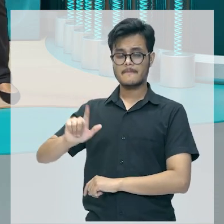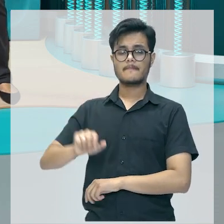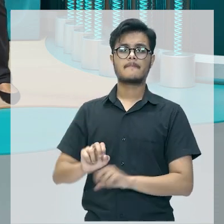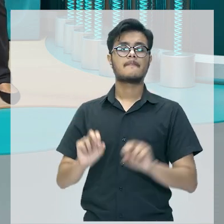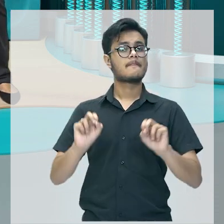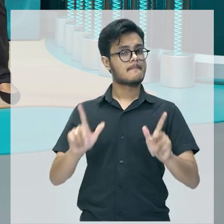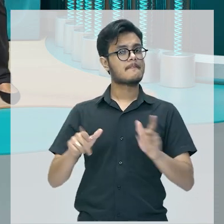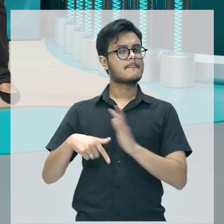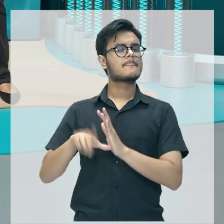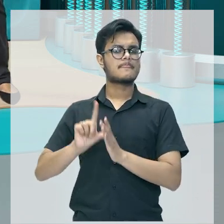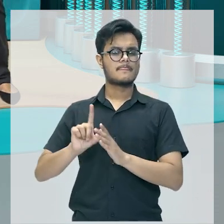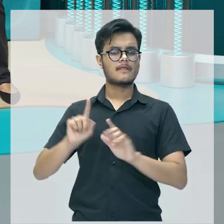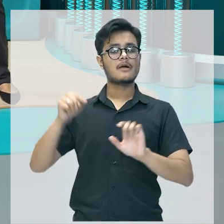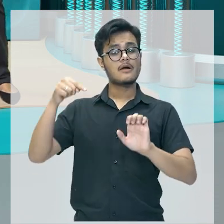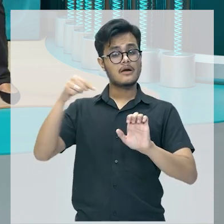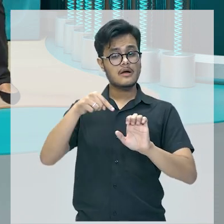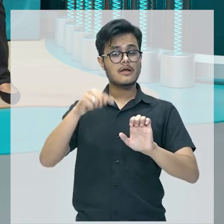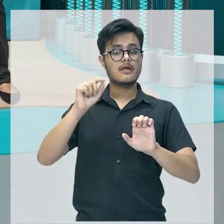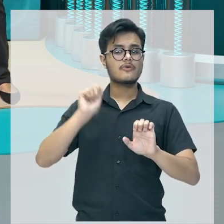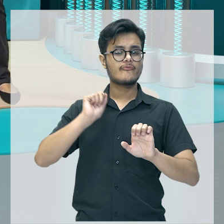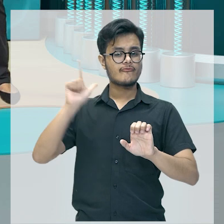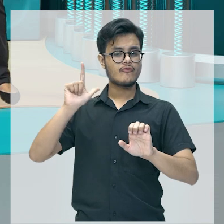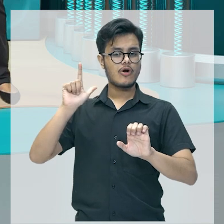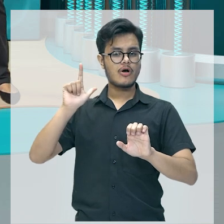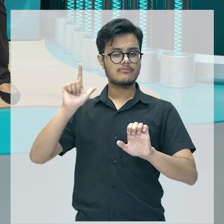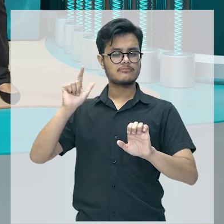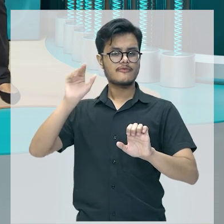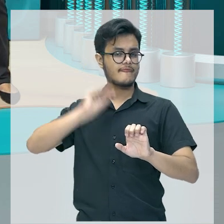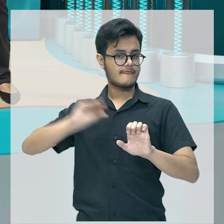de palavras que têm um som de